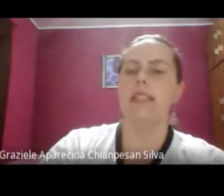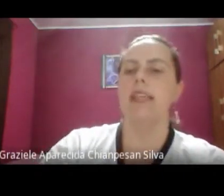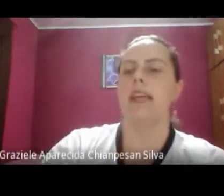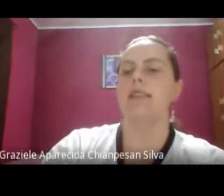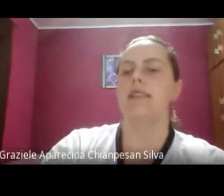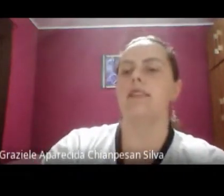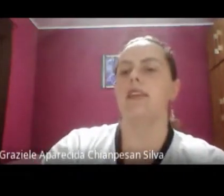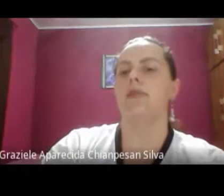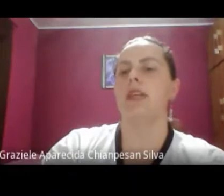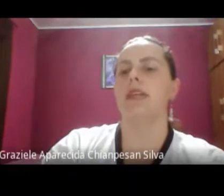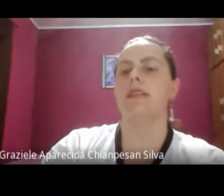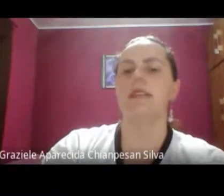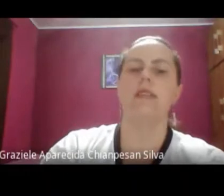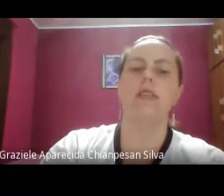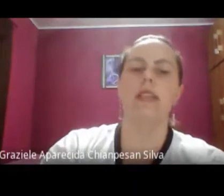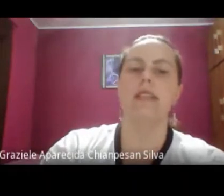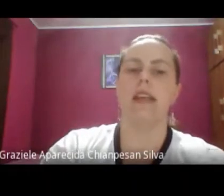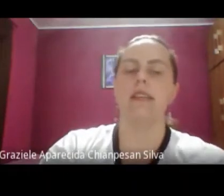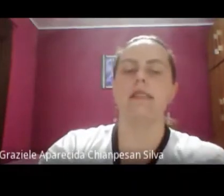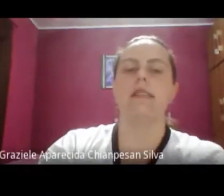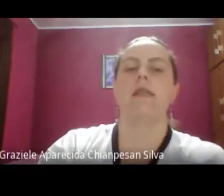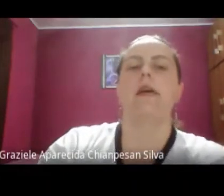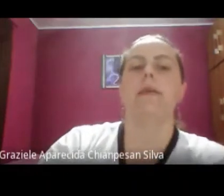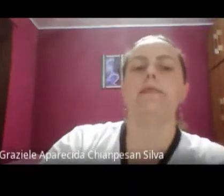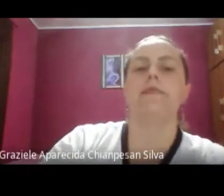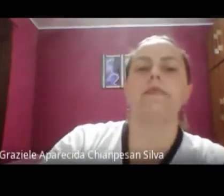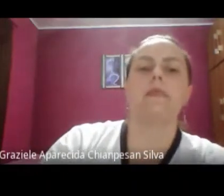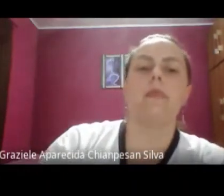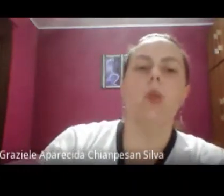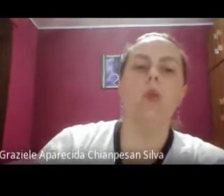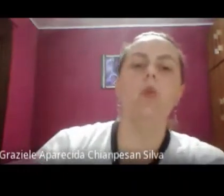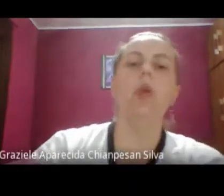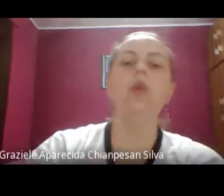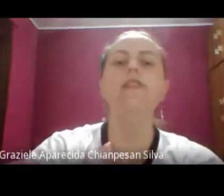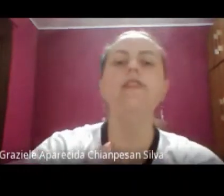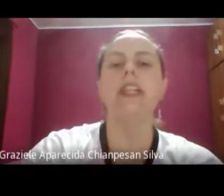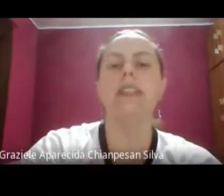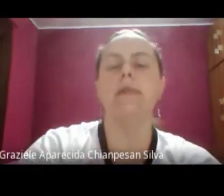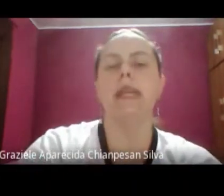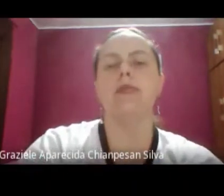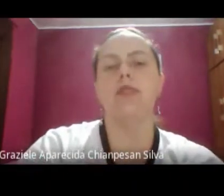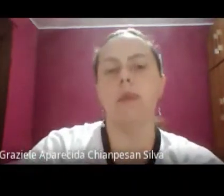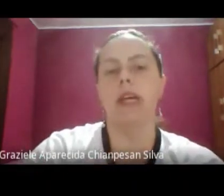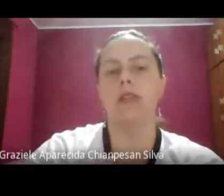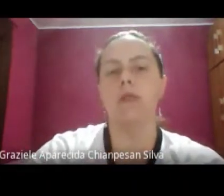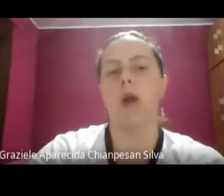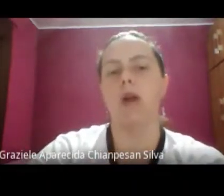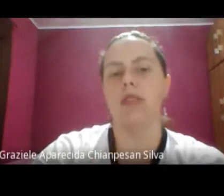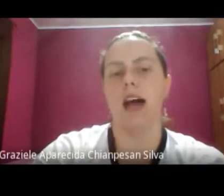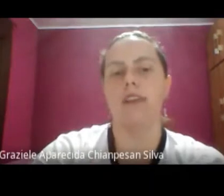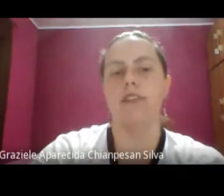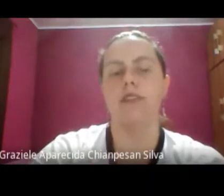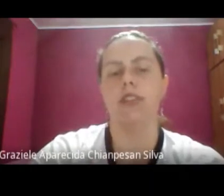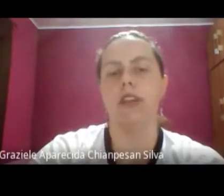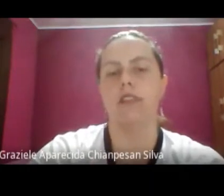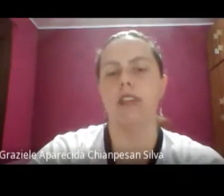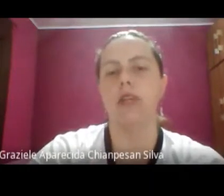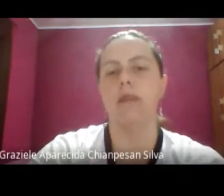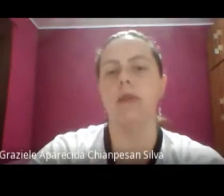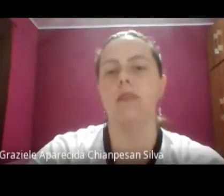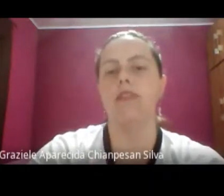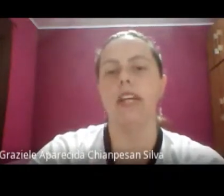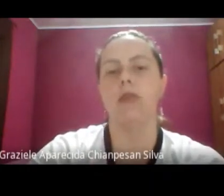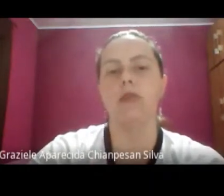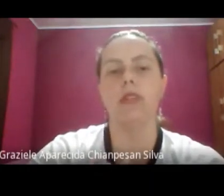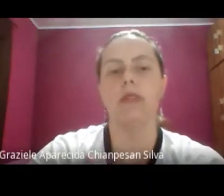por adolescentes, tá vendo? Crianças e adolescentes. O Olodum foi também um dos primeiros blocos afro de Salvador